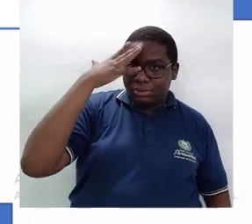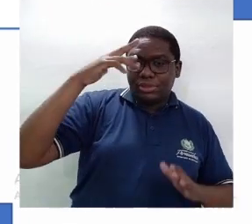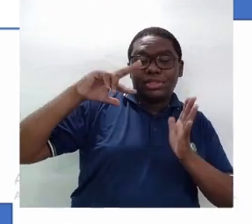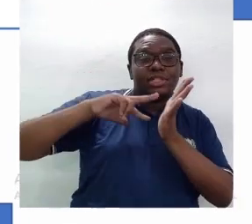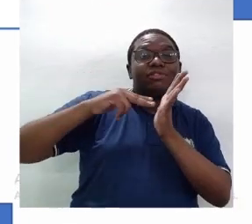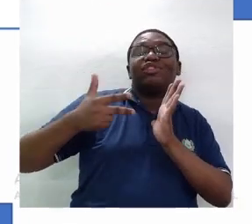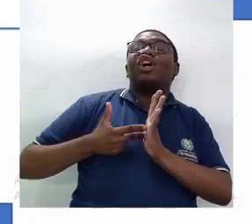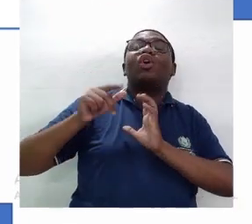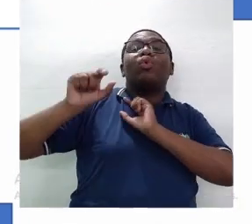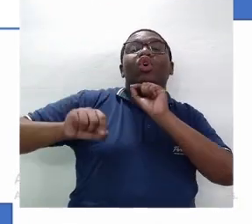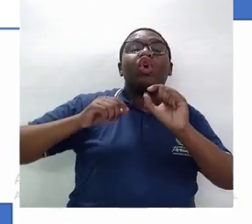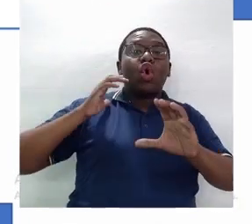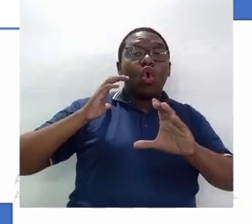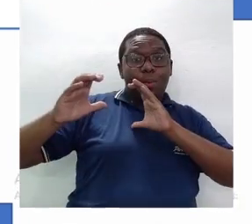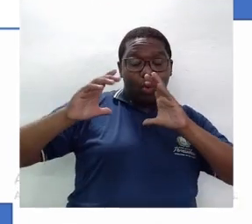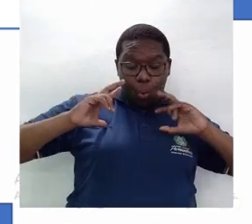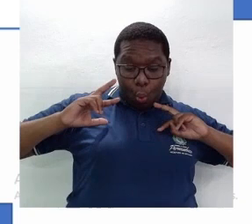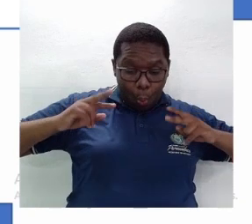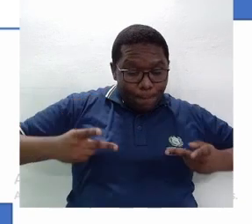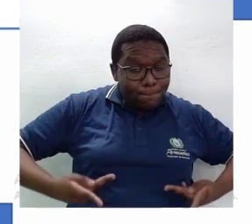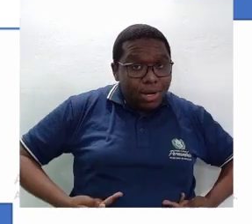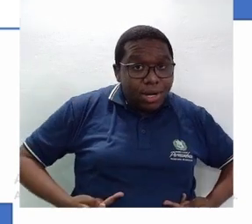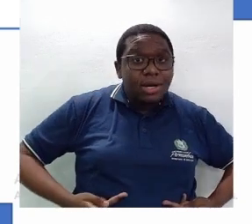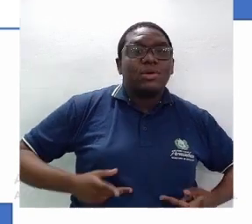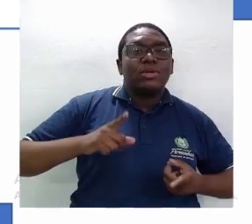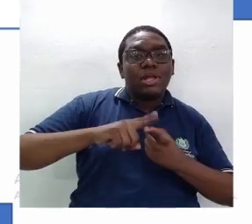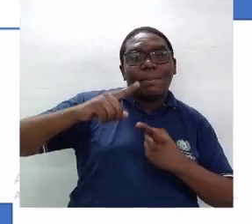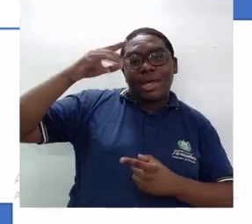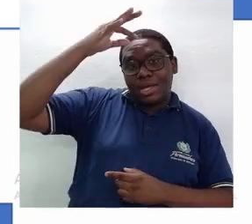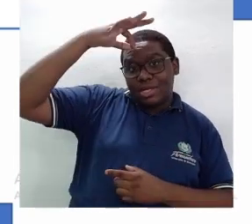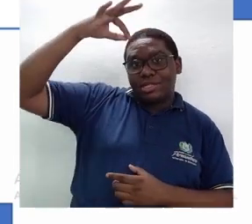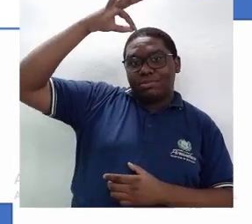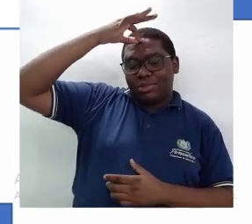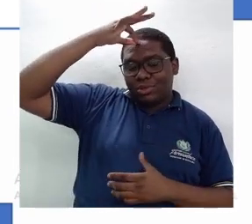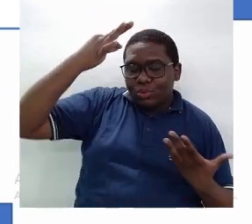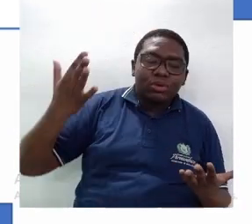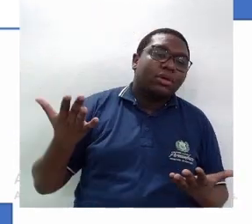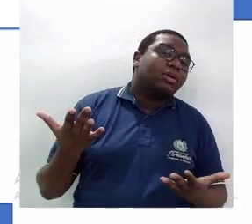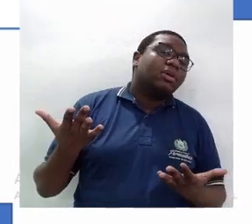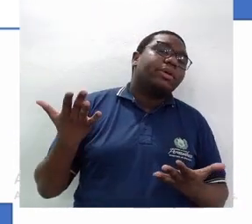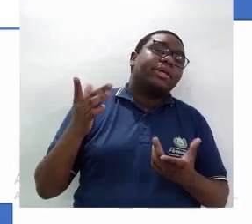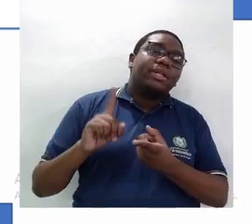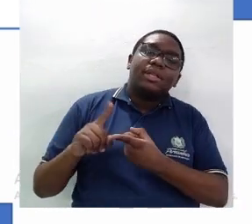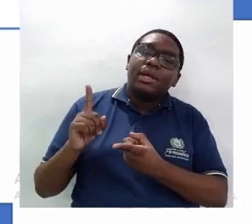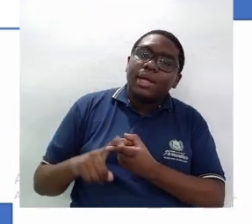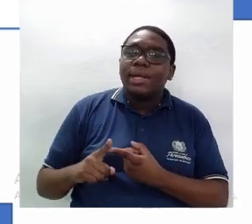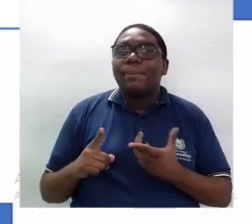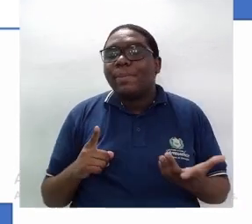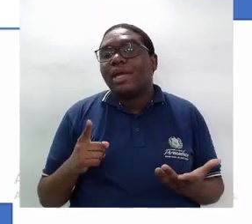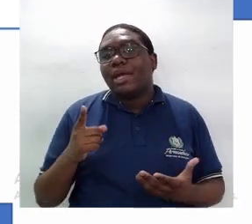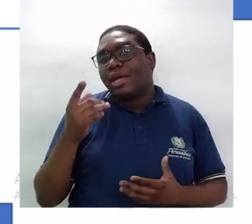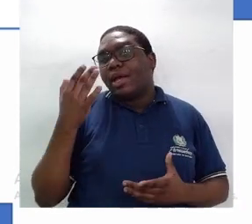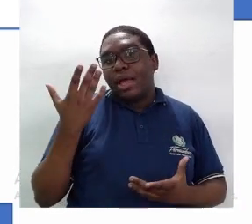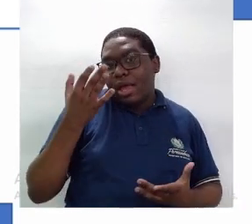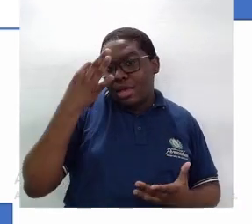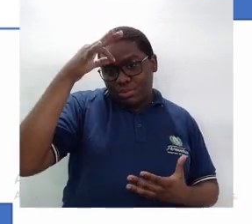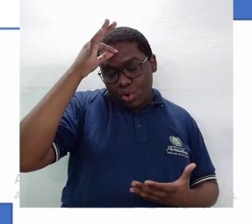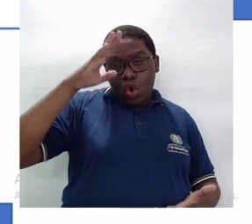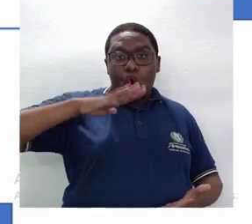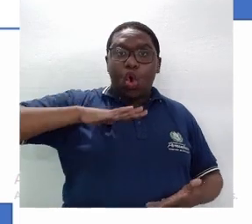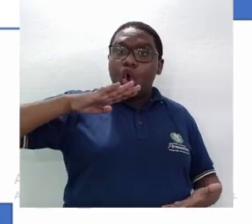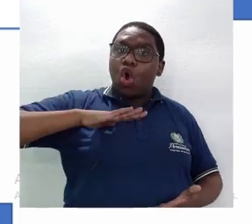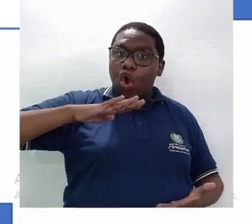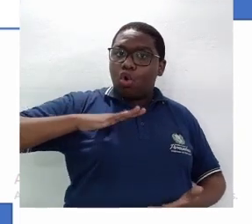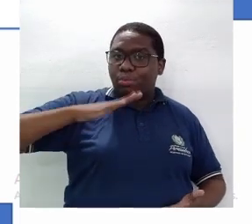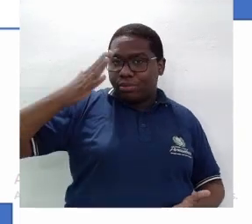comunicação entre humanos e espíritos, ou a manifestação espiritual via corpo